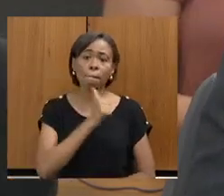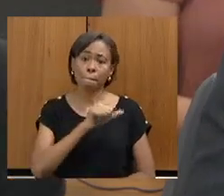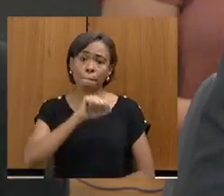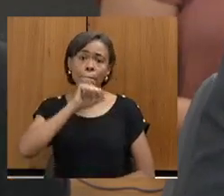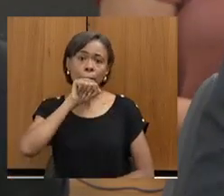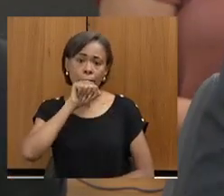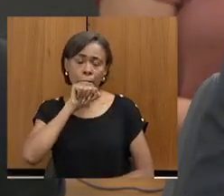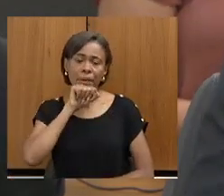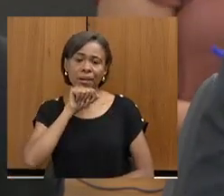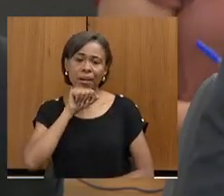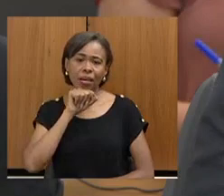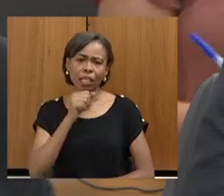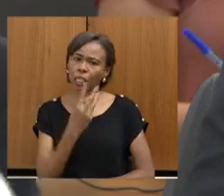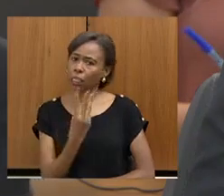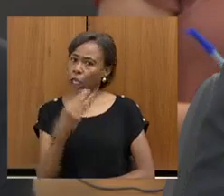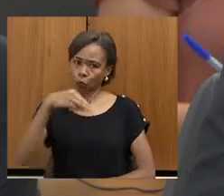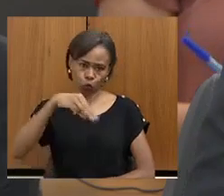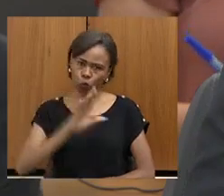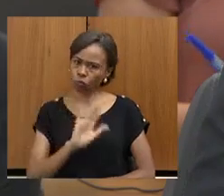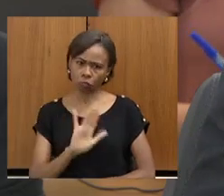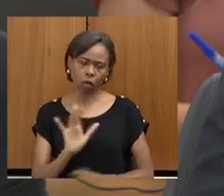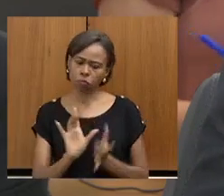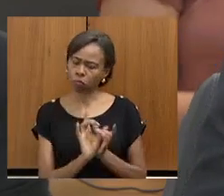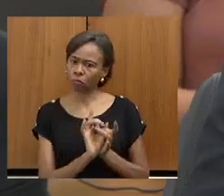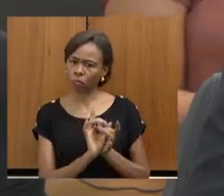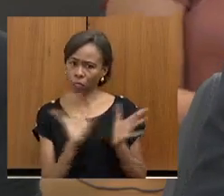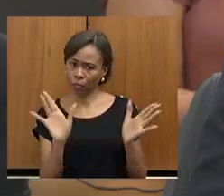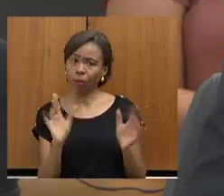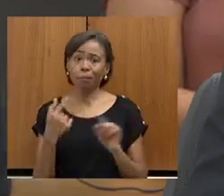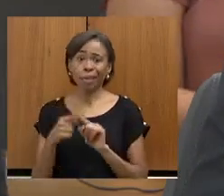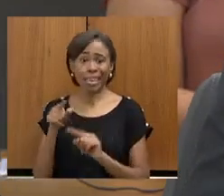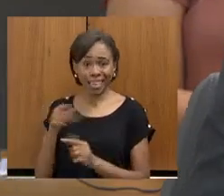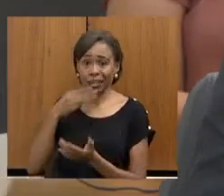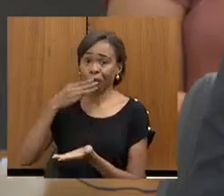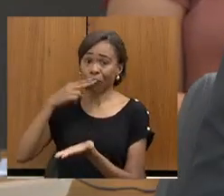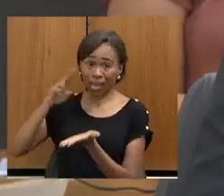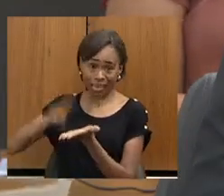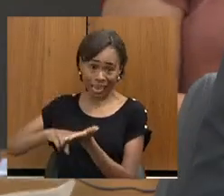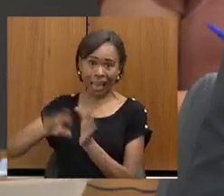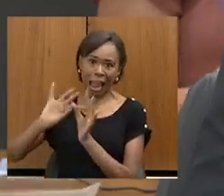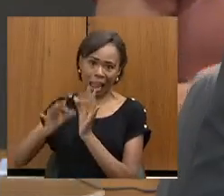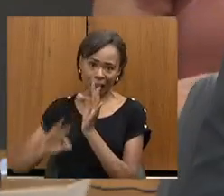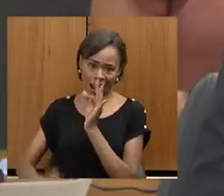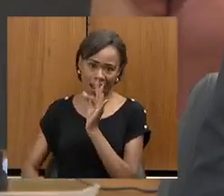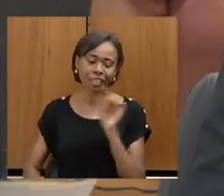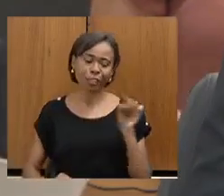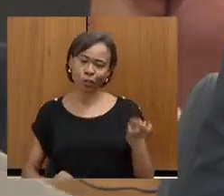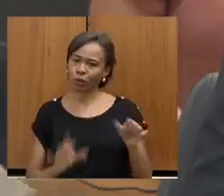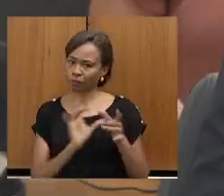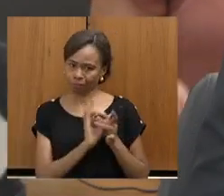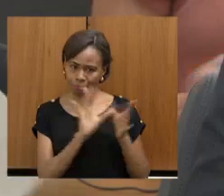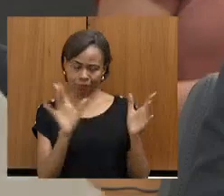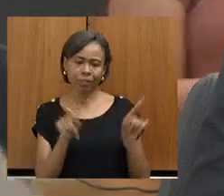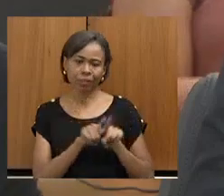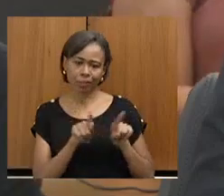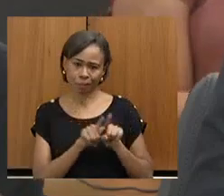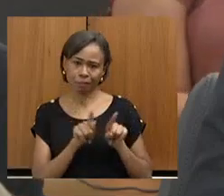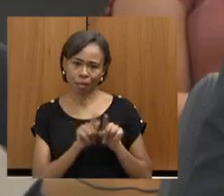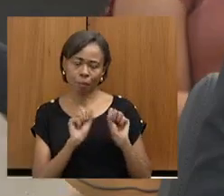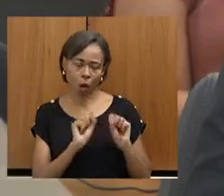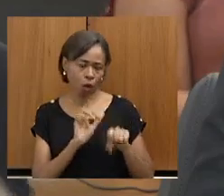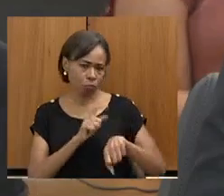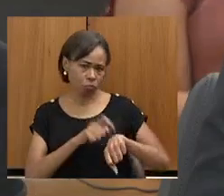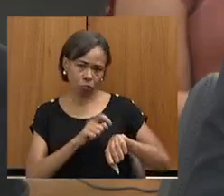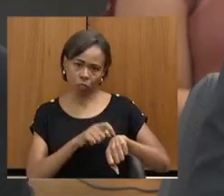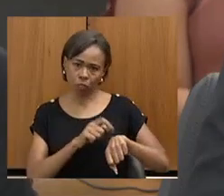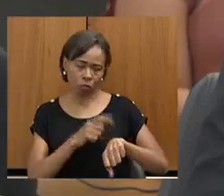não vou limitar aos três minutos, até mesmo porque a carta teve um tempo maior, a limitação do tempo vai